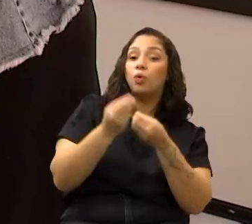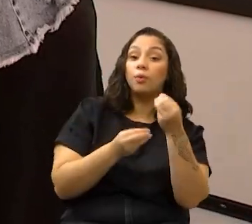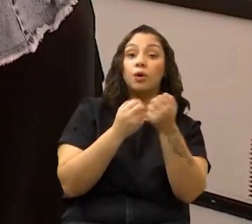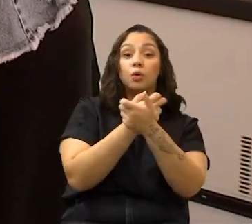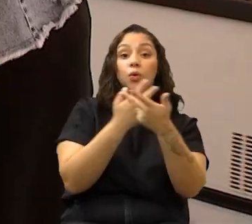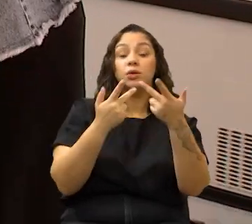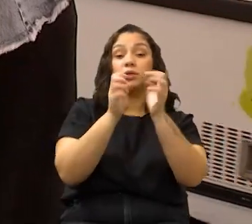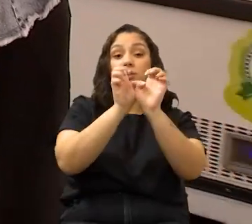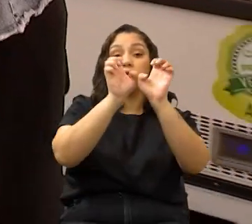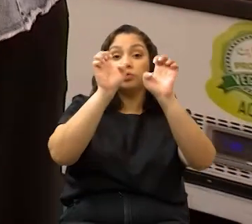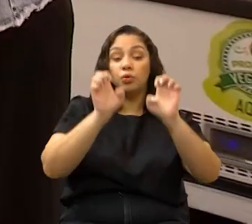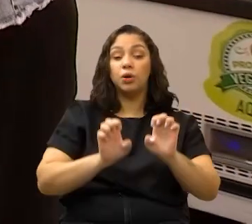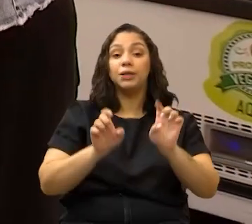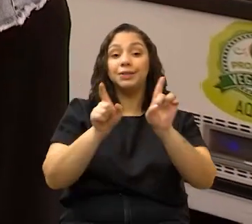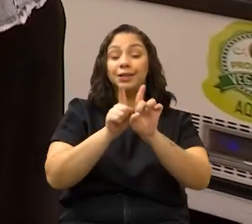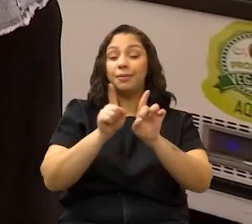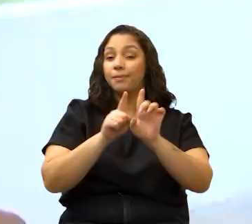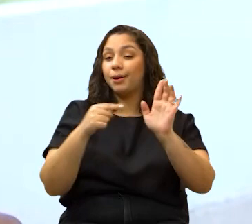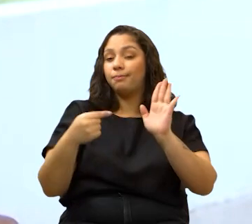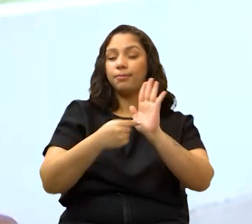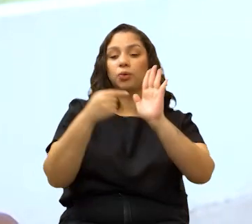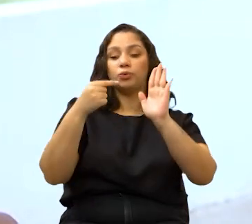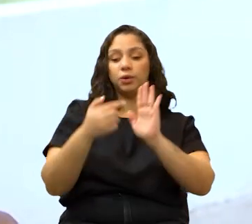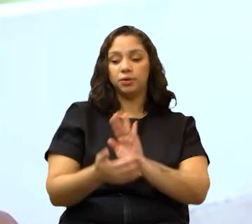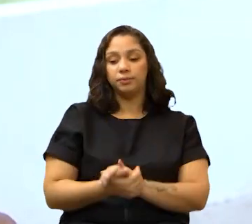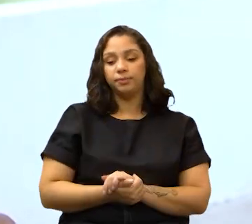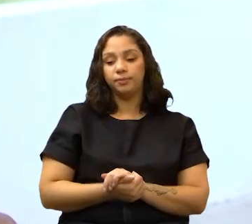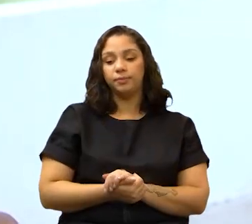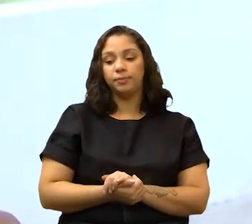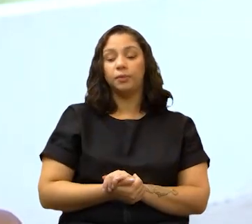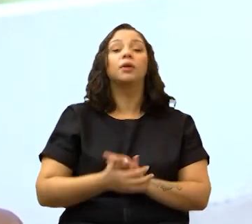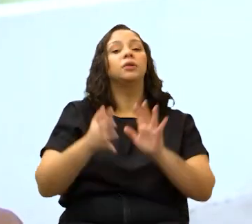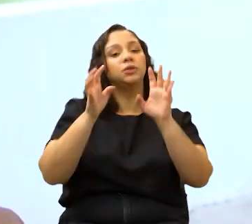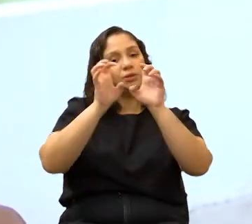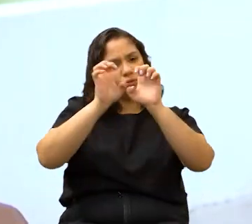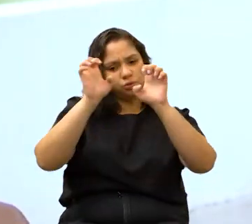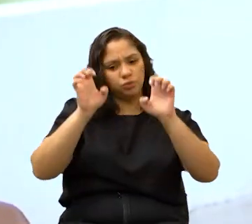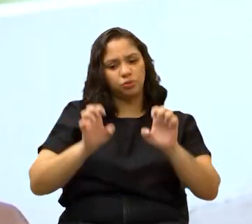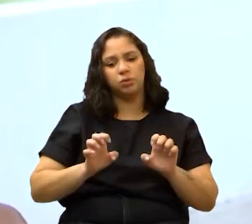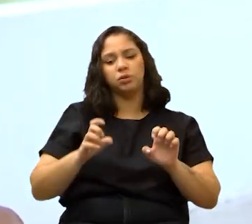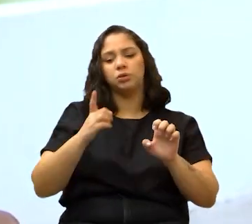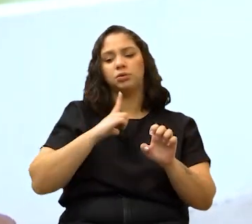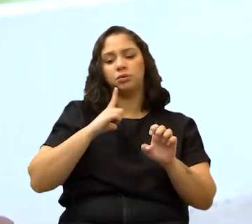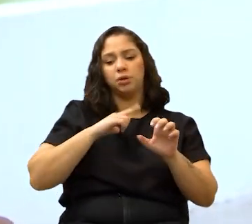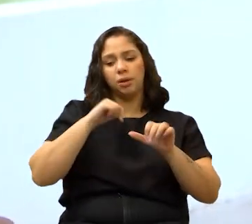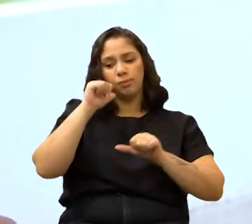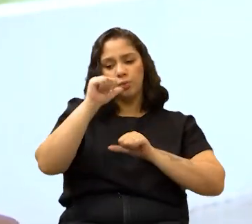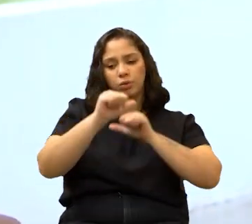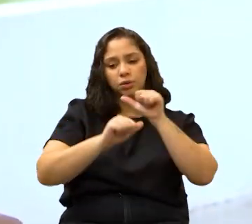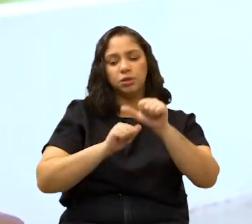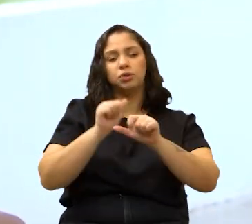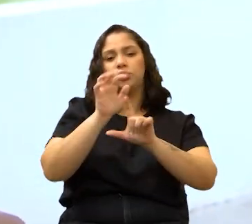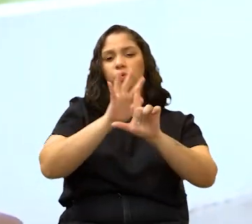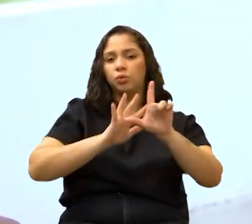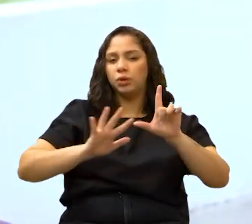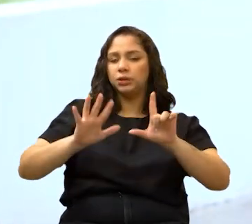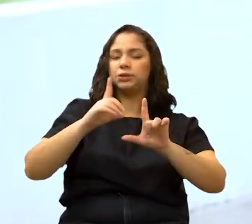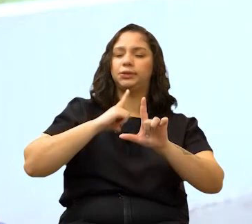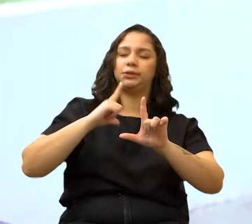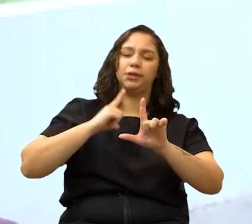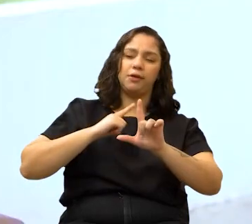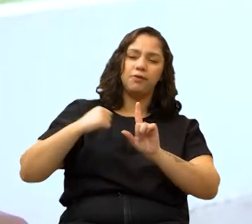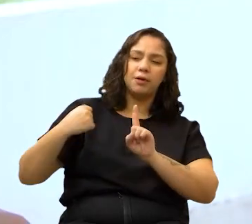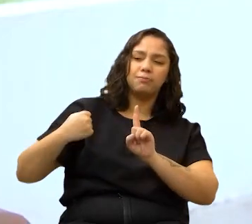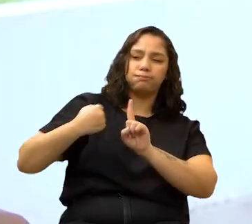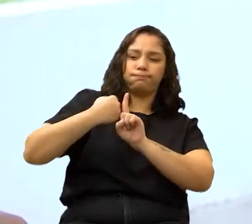causas estruturais e pontuais. Eu posso dizer que estruturalmente a gente está saindo de um cenário em que a gente estava fortemente